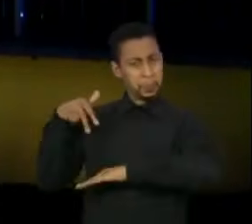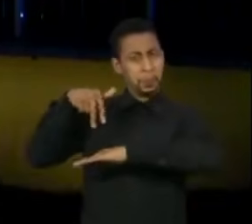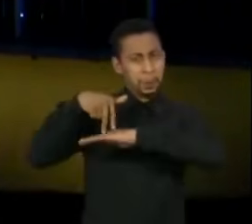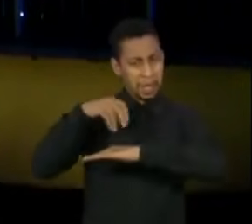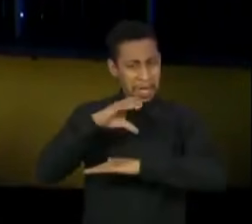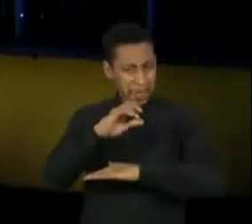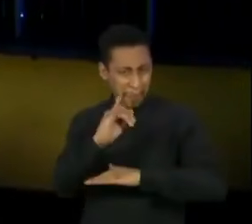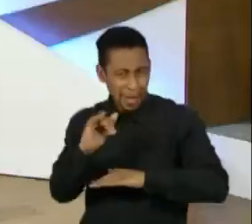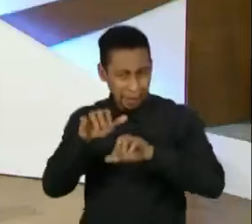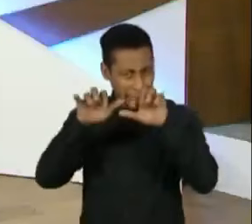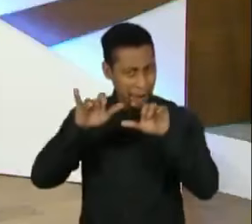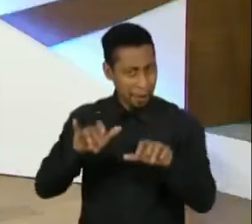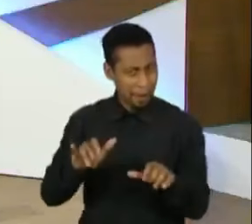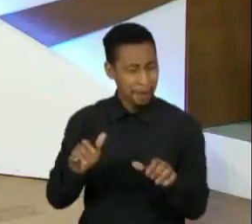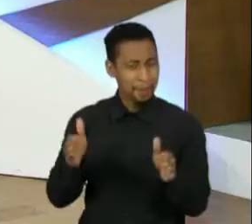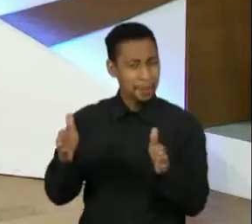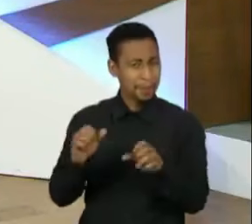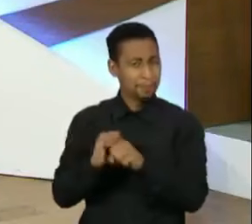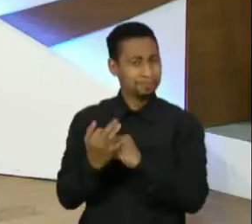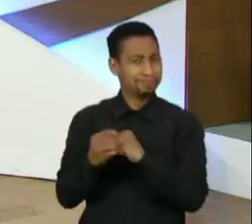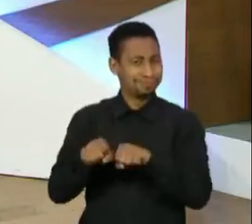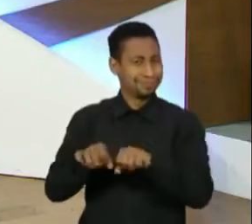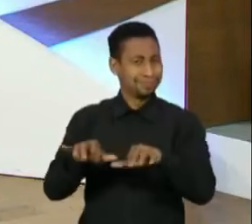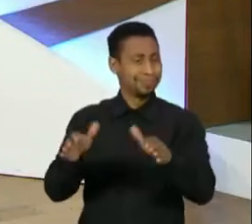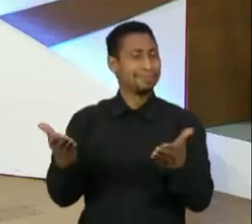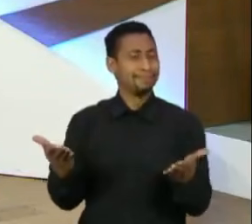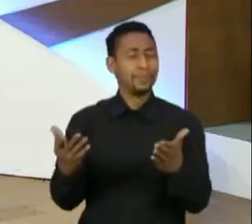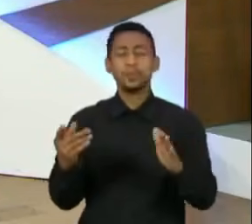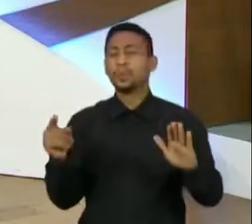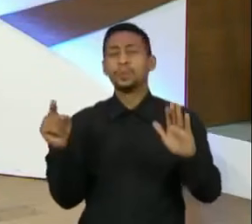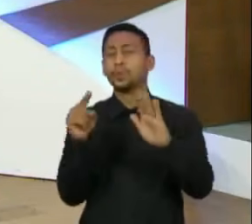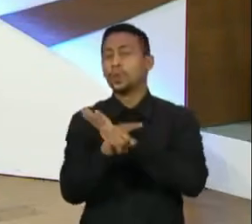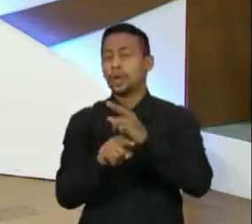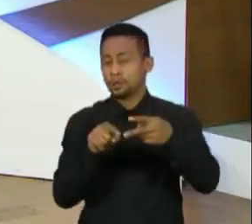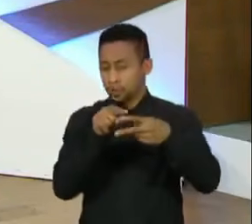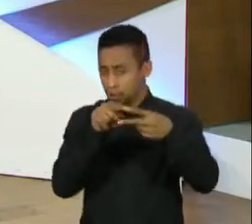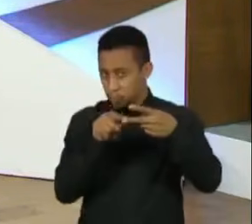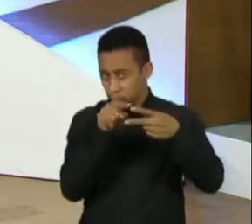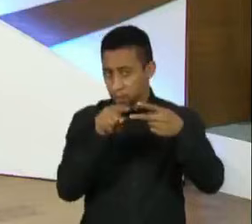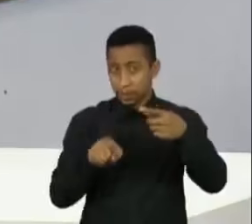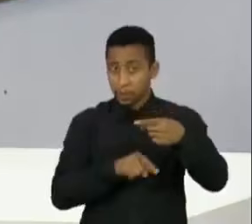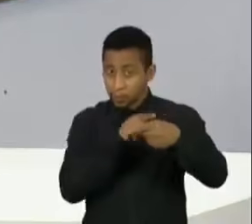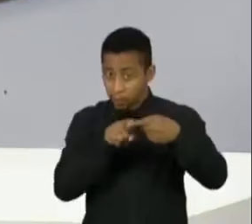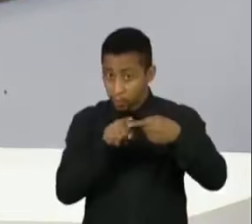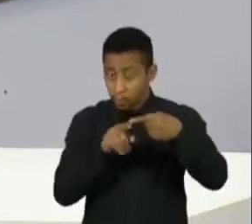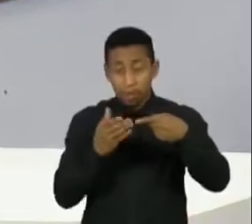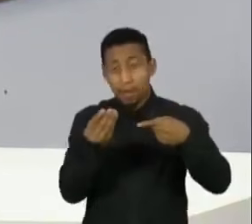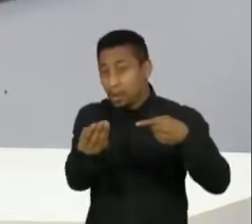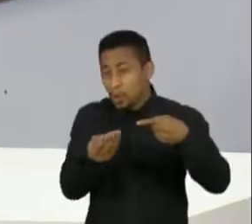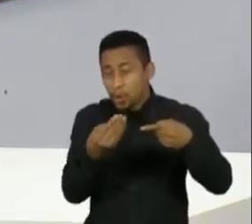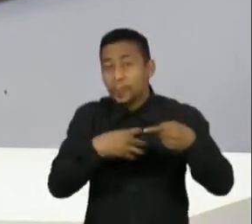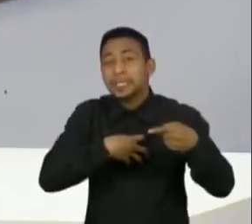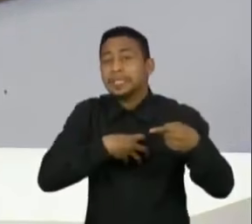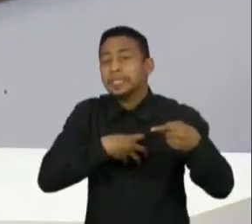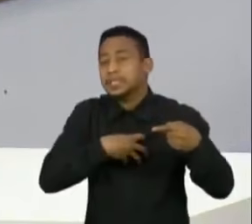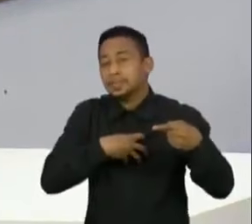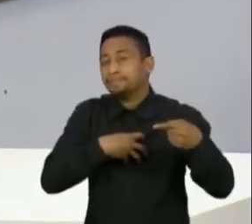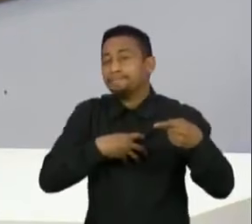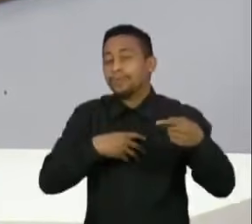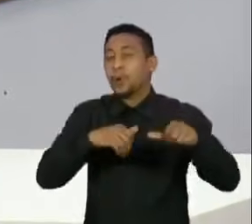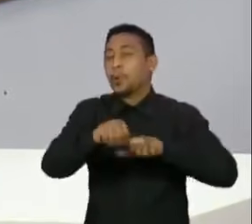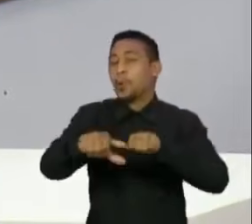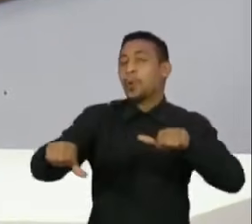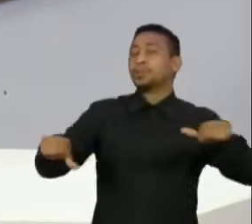dessa pandemia eu pergunto duas coisas fun como é está no outro lado do balcão